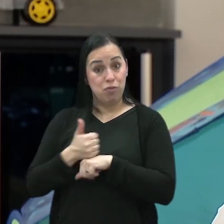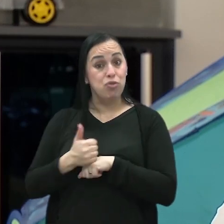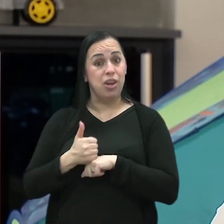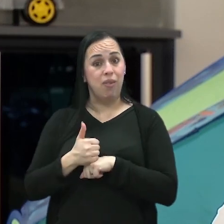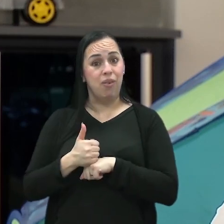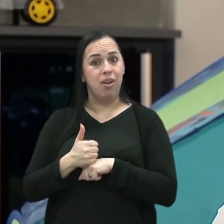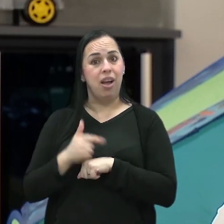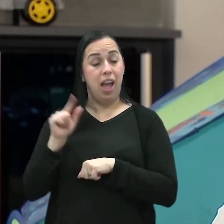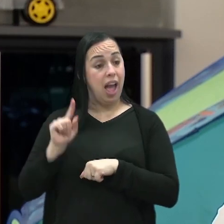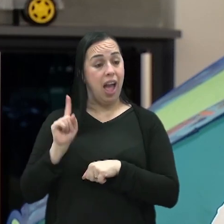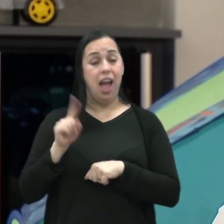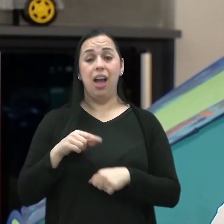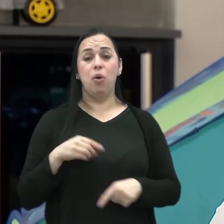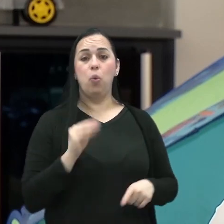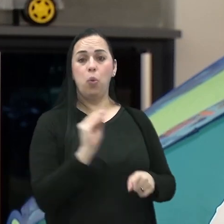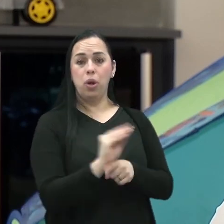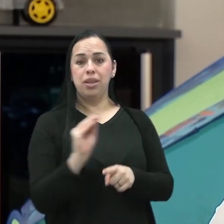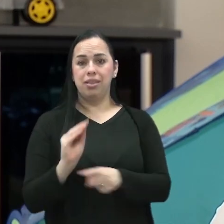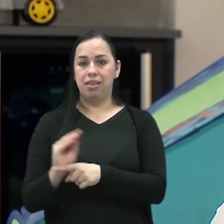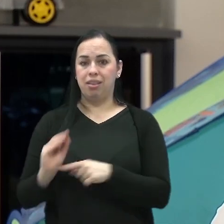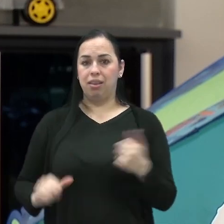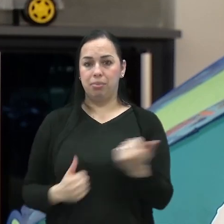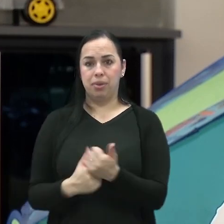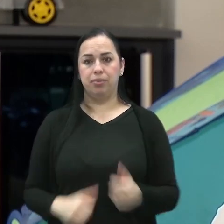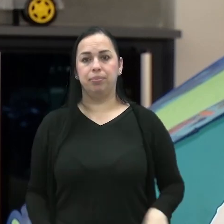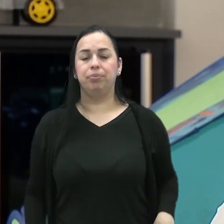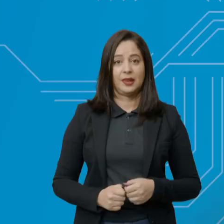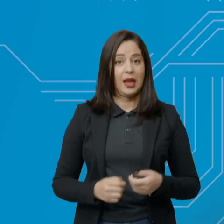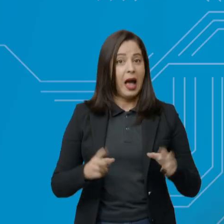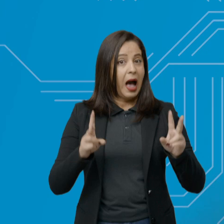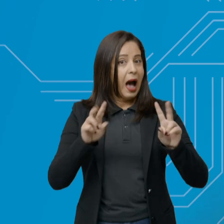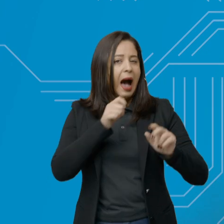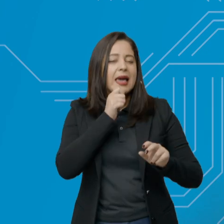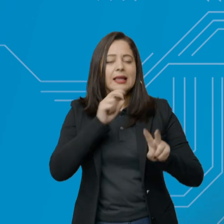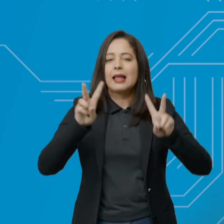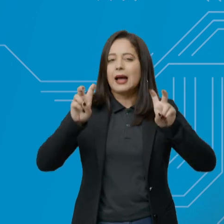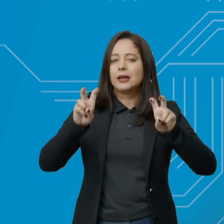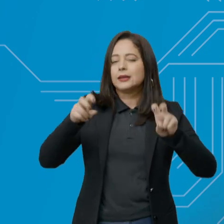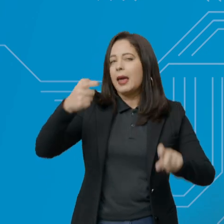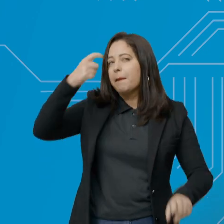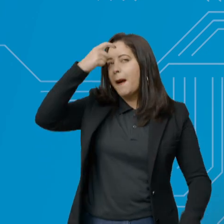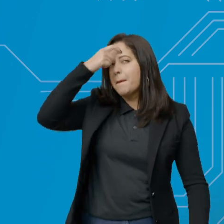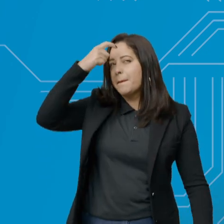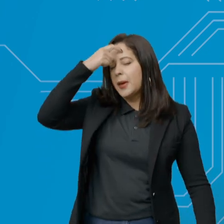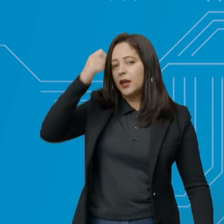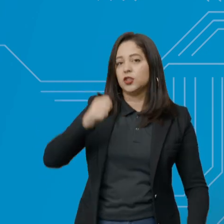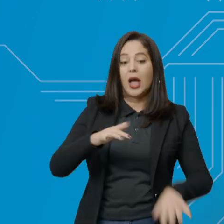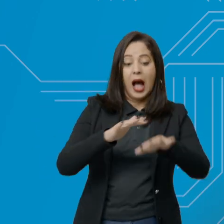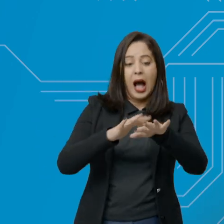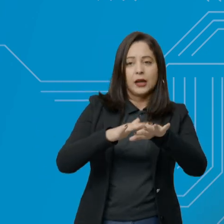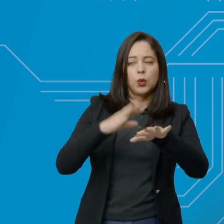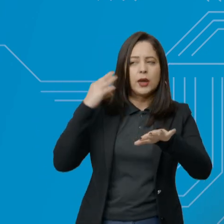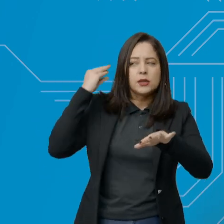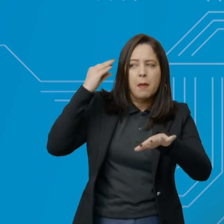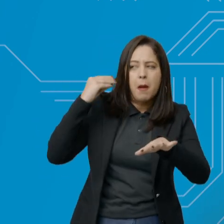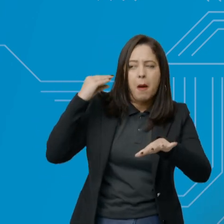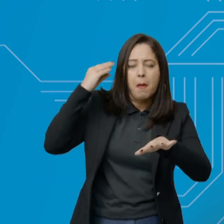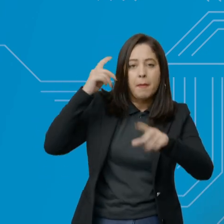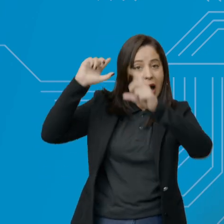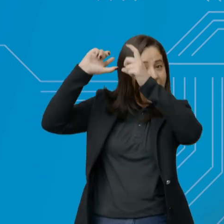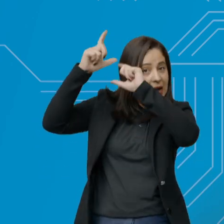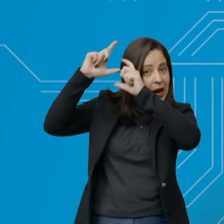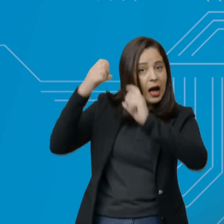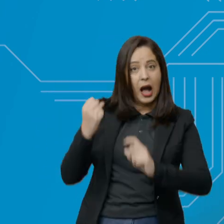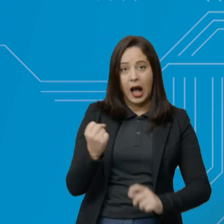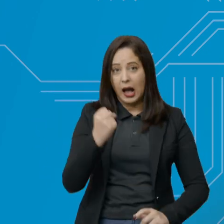amo fazer, né? Ser essa pessoa para essas mães. Vamos continuar falando de saúde da mente? A esquizofrenia é